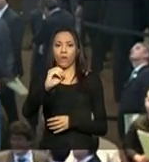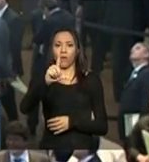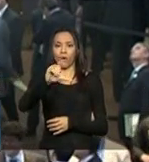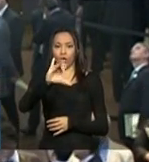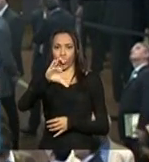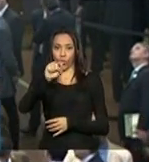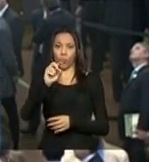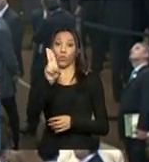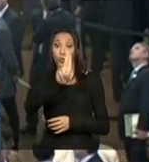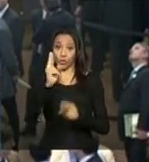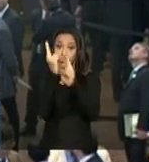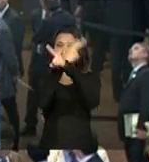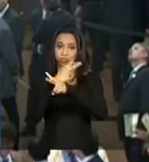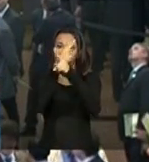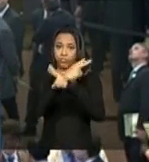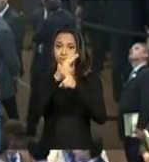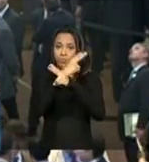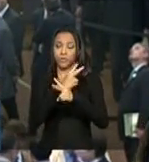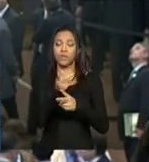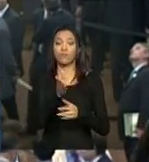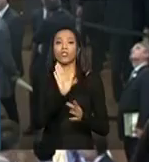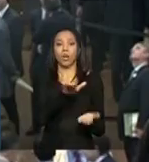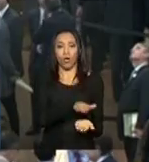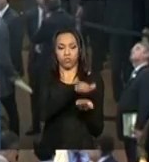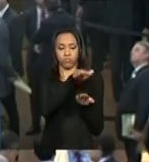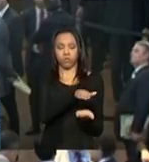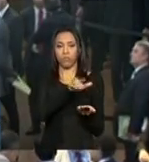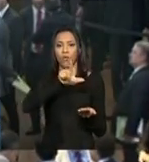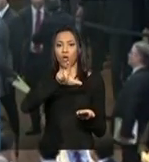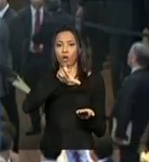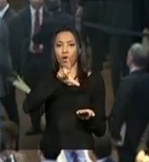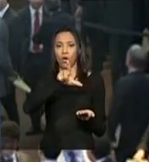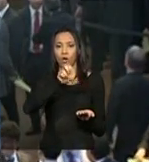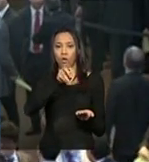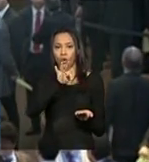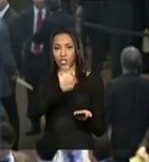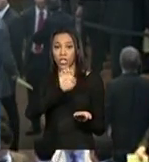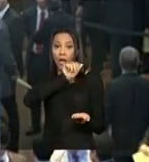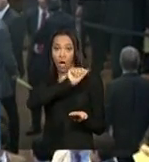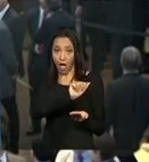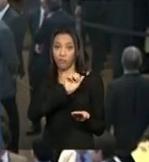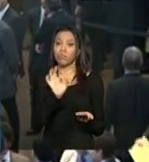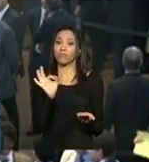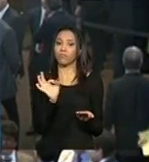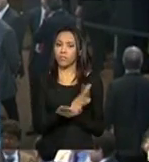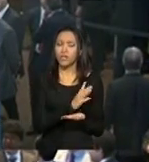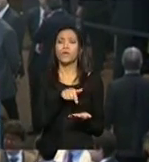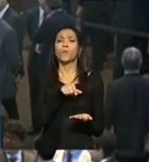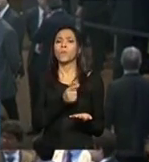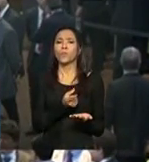foi arrematado o lote A, um lote que tem